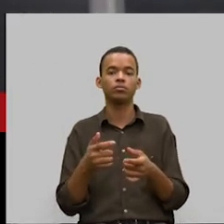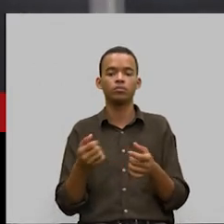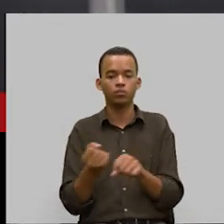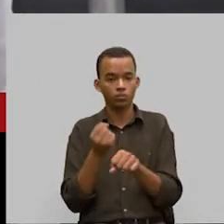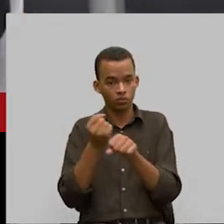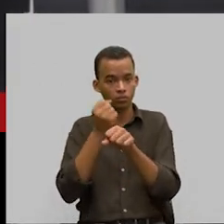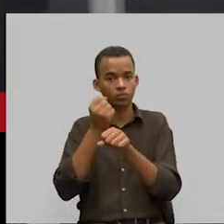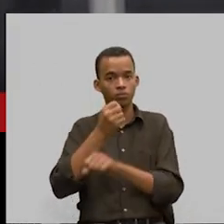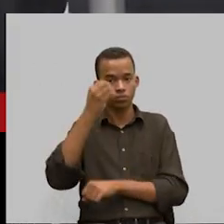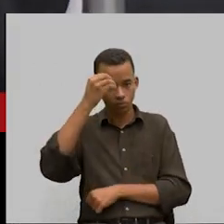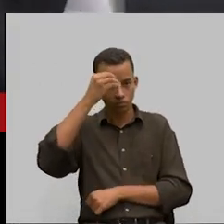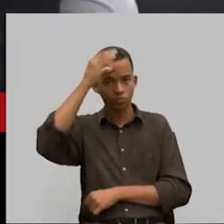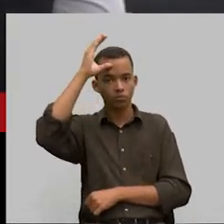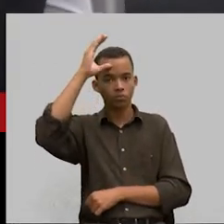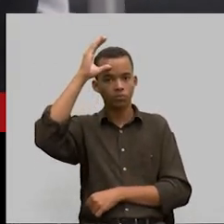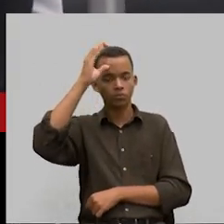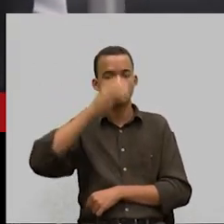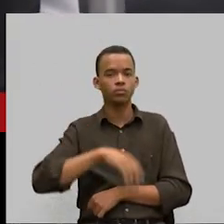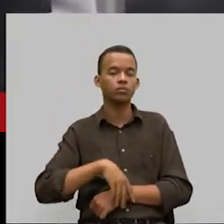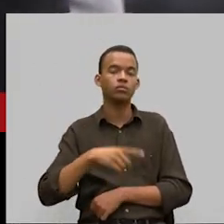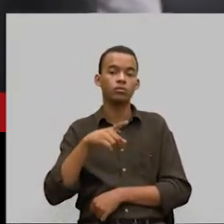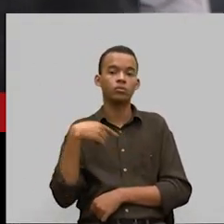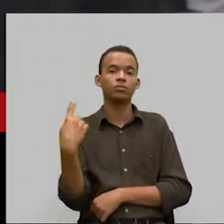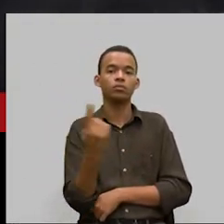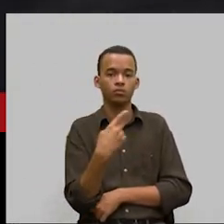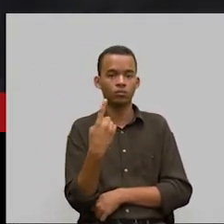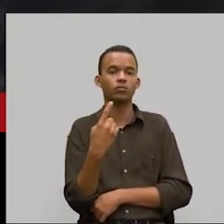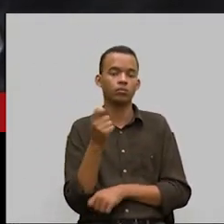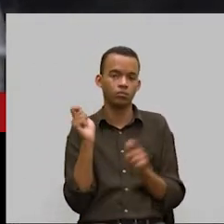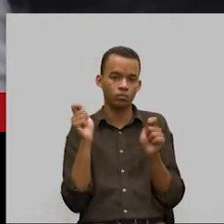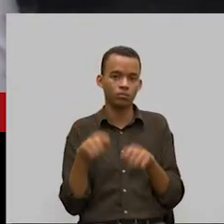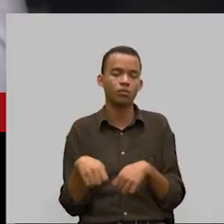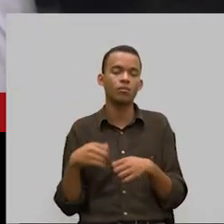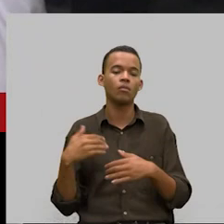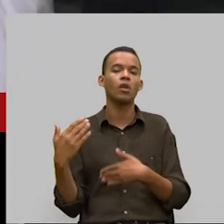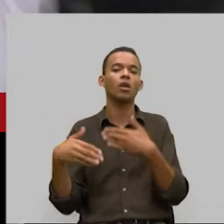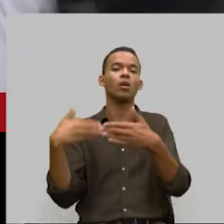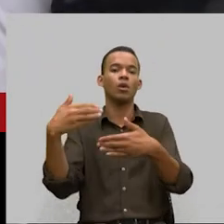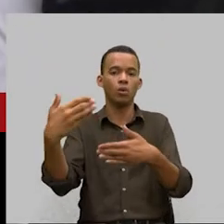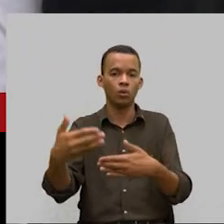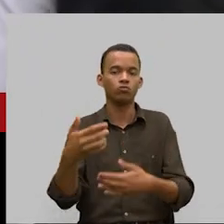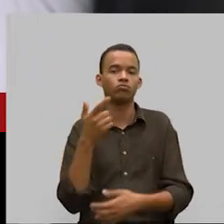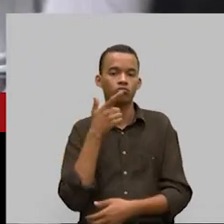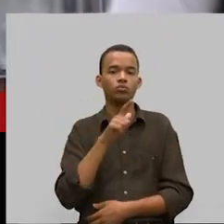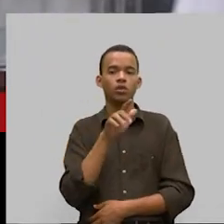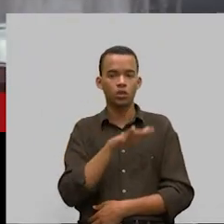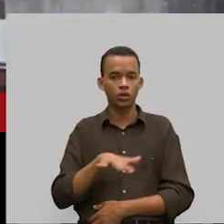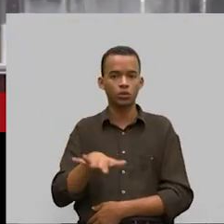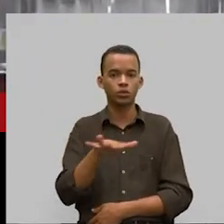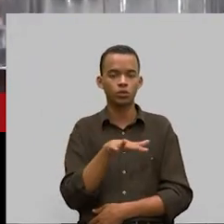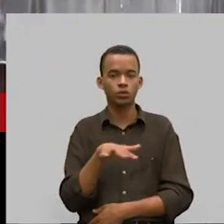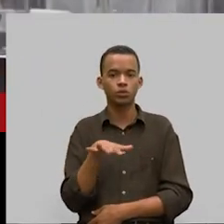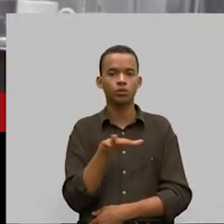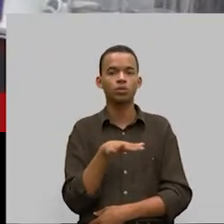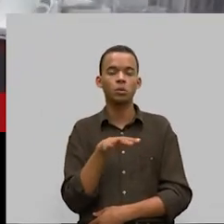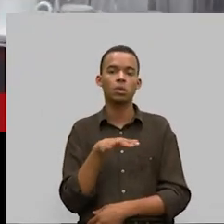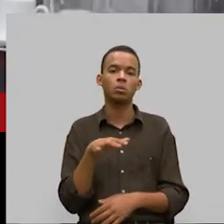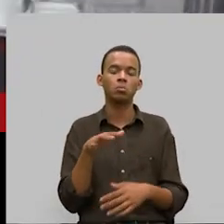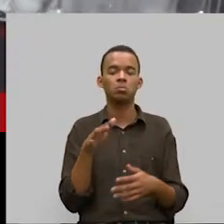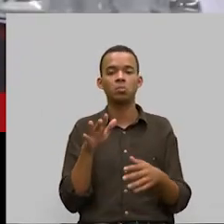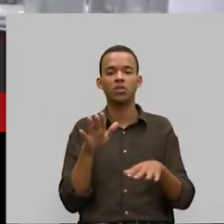saberes e para que a gente pudesse eh avançar numa região também com poucos